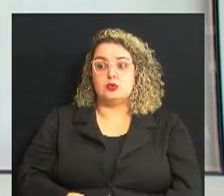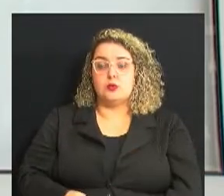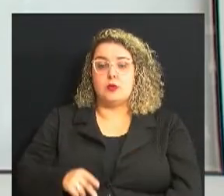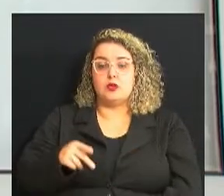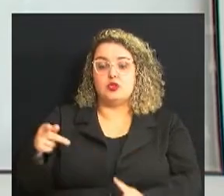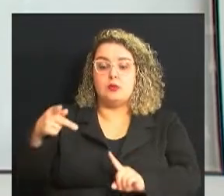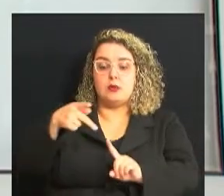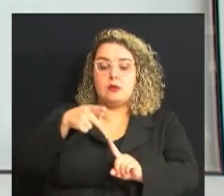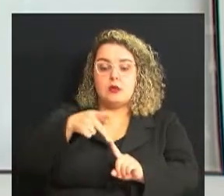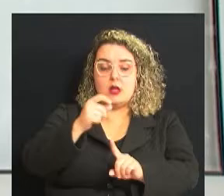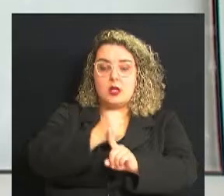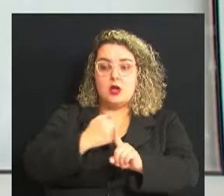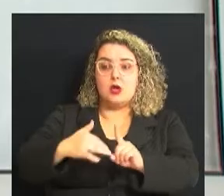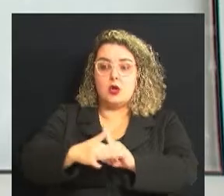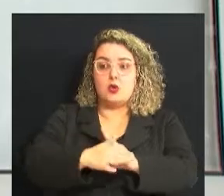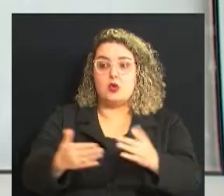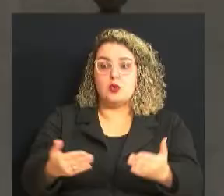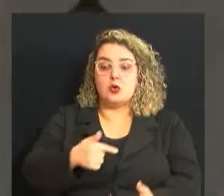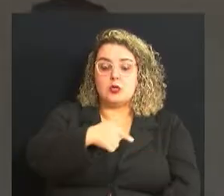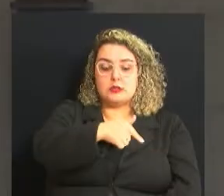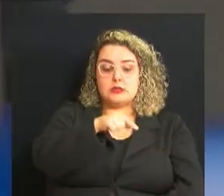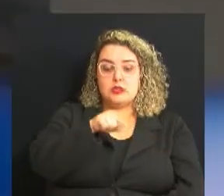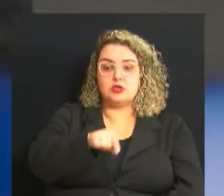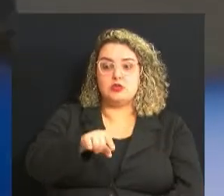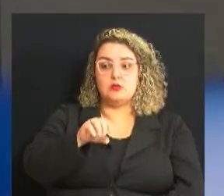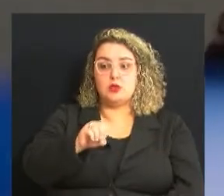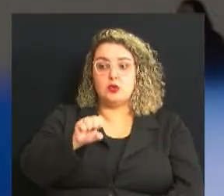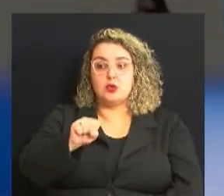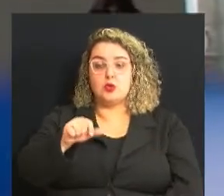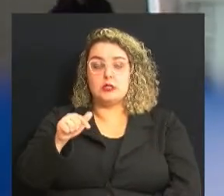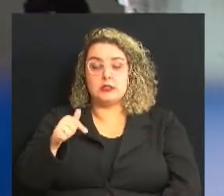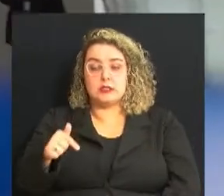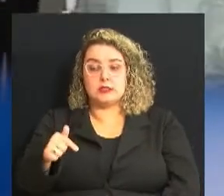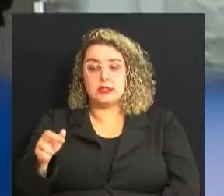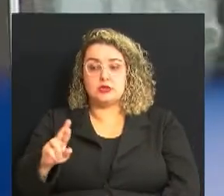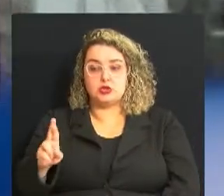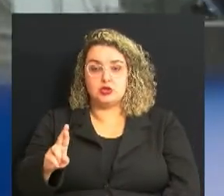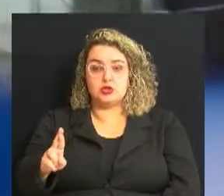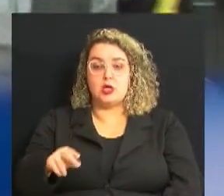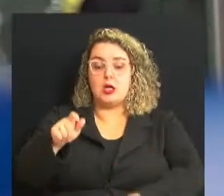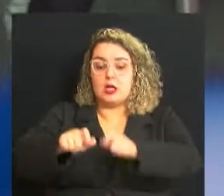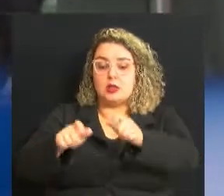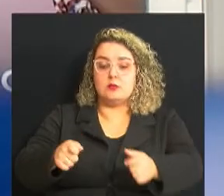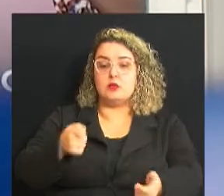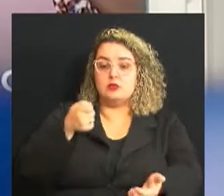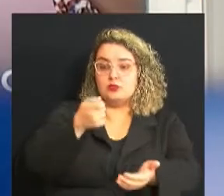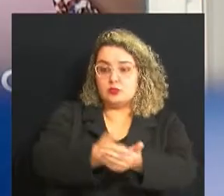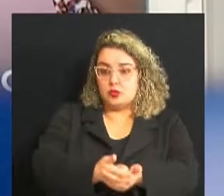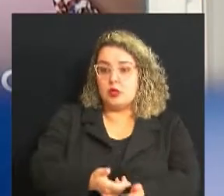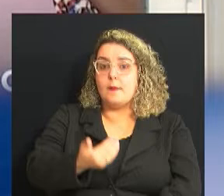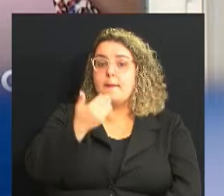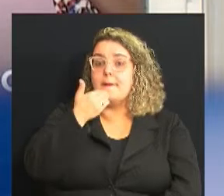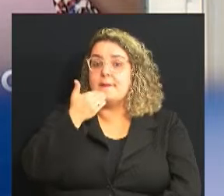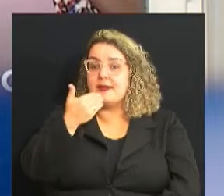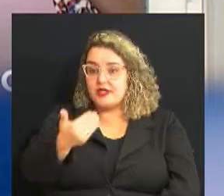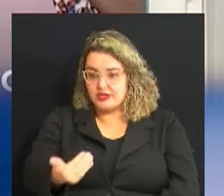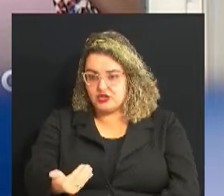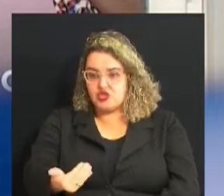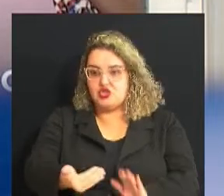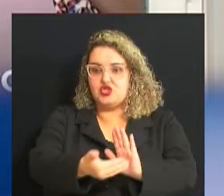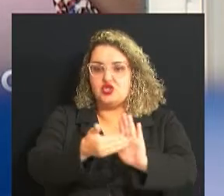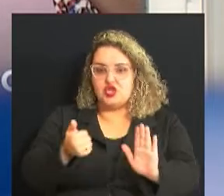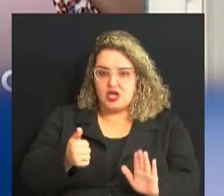social, que hoje é R$ 7.087. Os contribuintes, quando fizerem a solicitação da isenção,